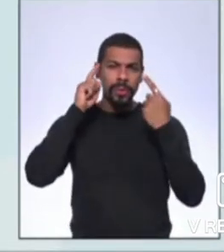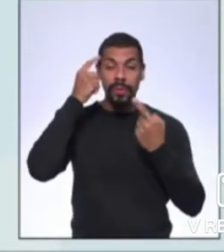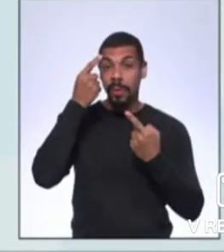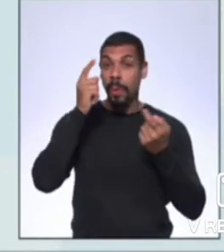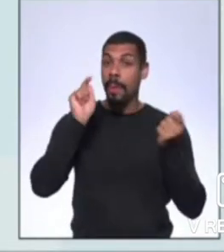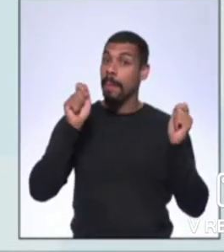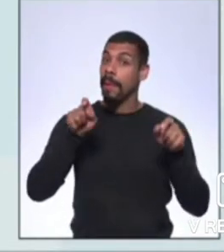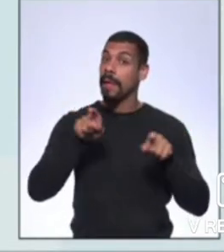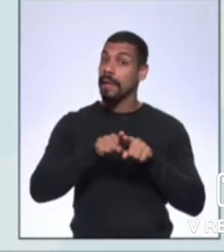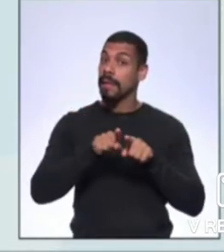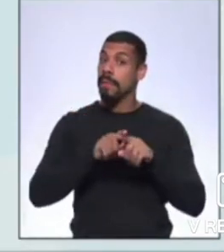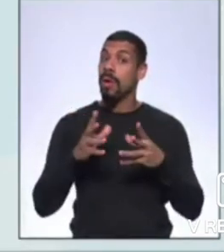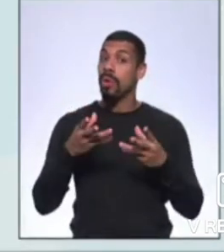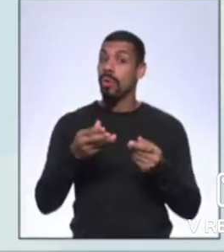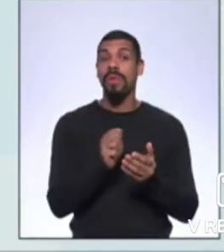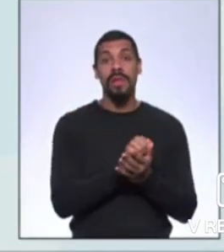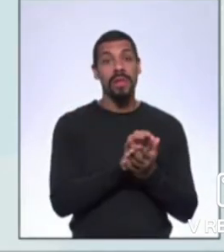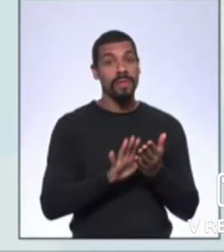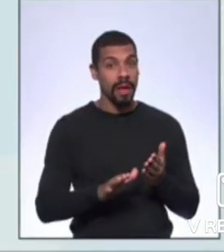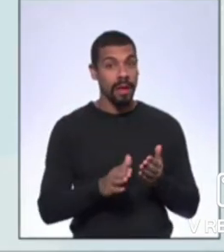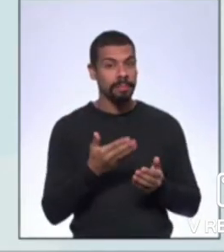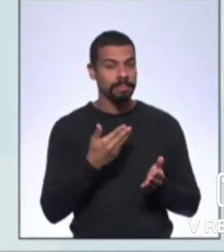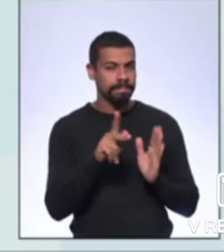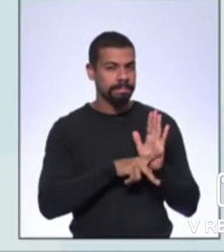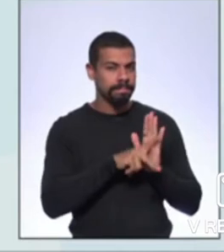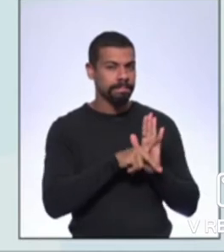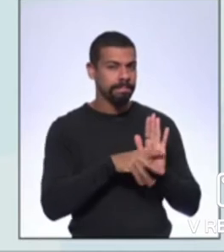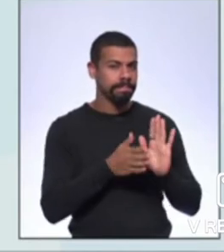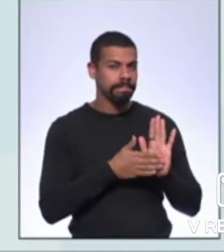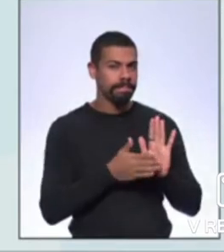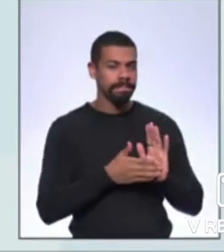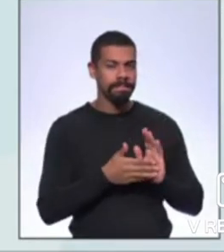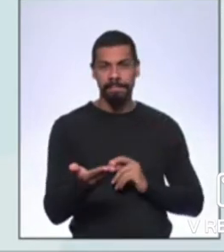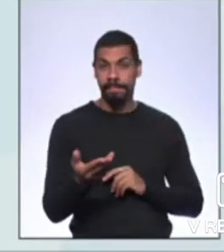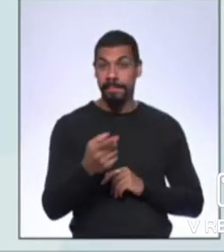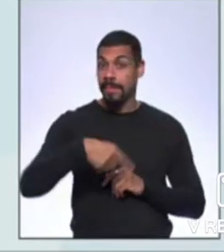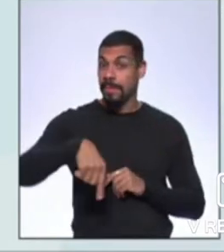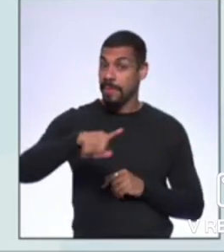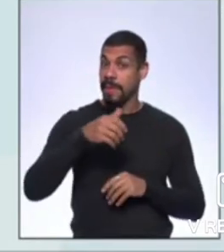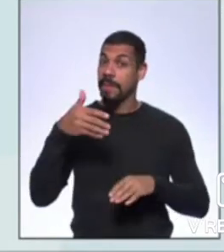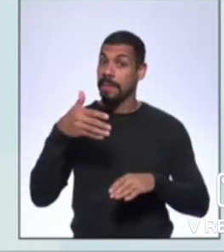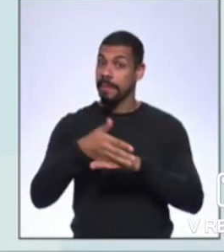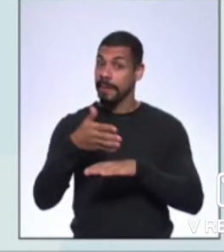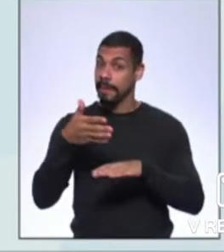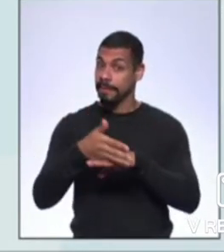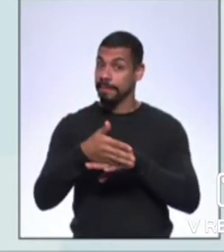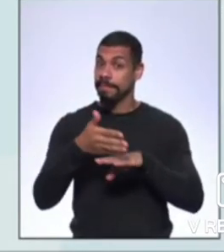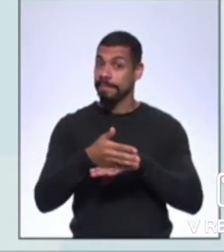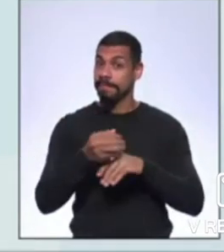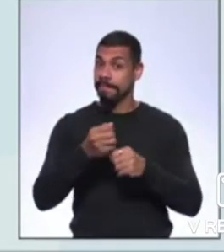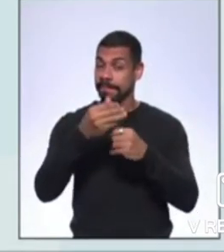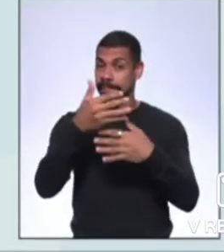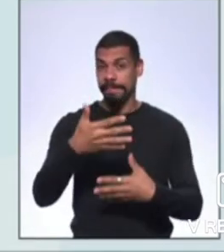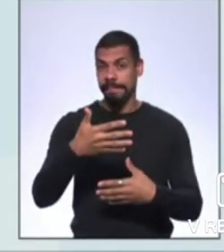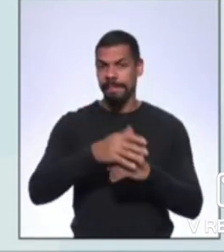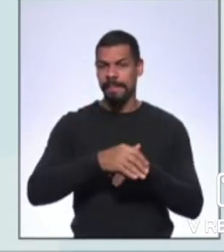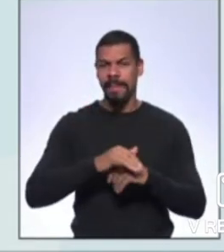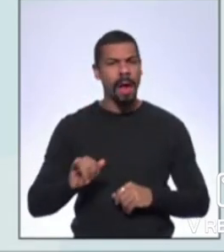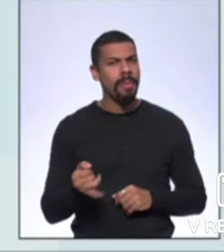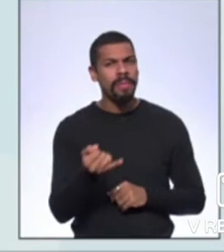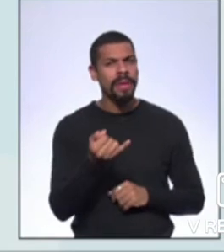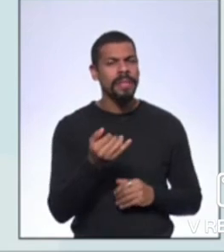mas para isso tem que realizar todas as atividades que nós vamos propor aqui, tá ok? Que vocês participem de forma ativa na aula e aproveitem esse momento.